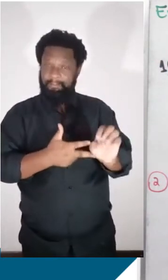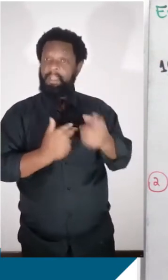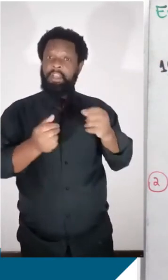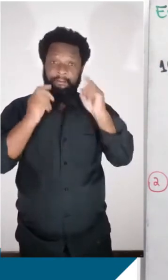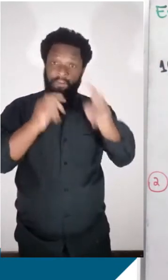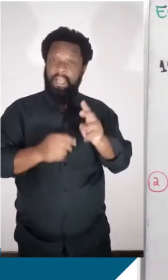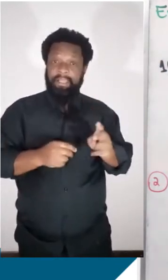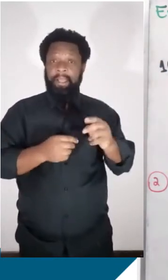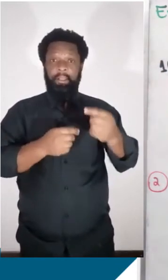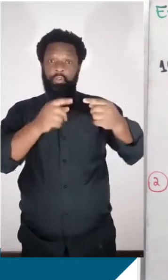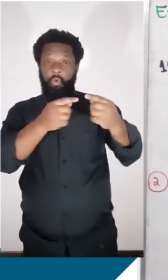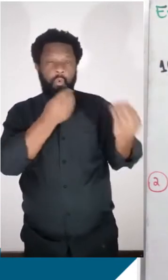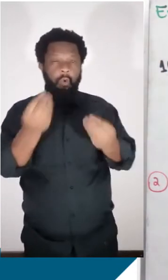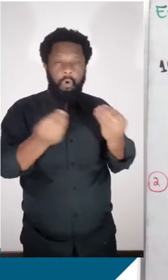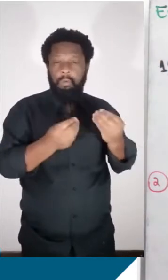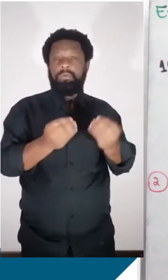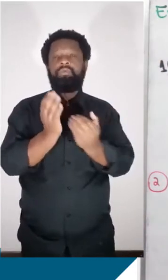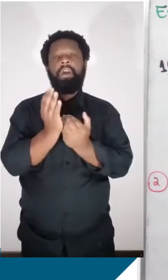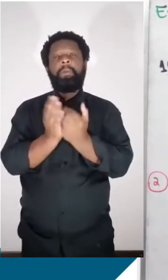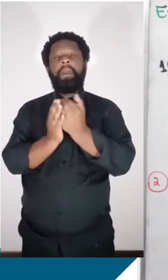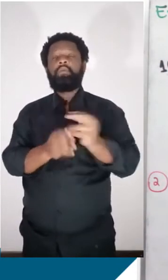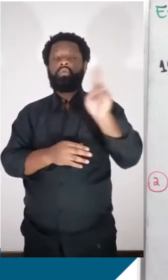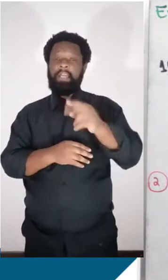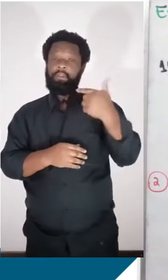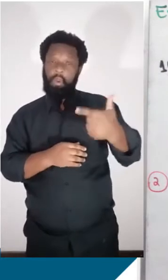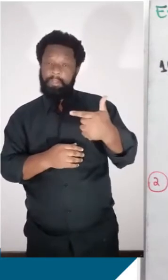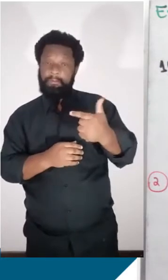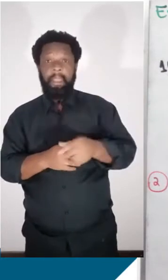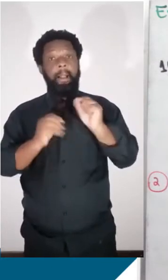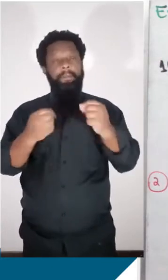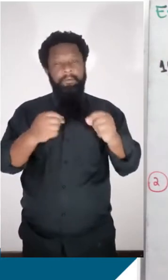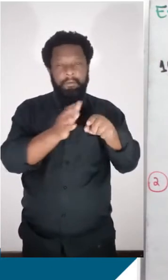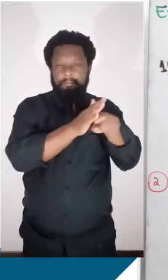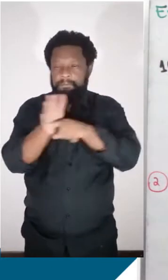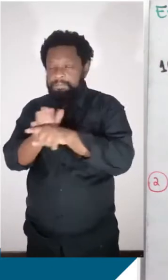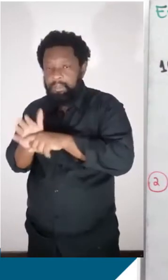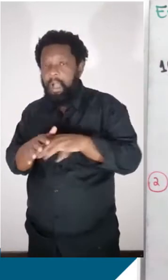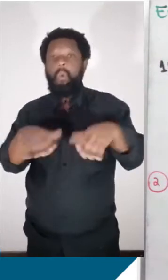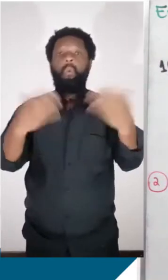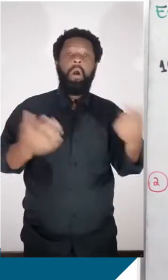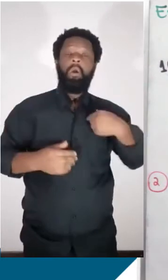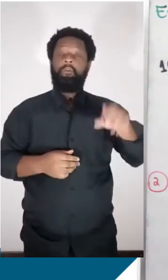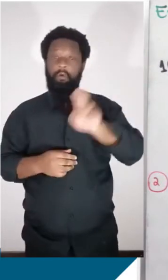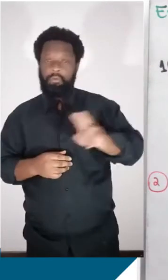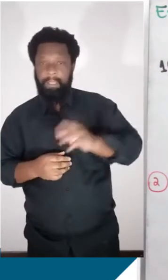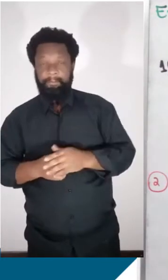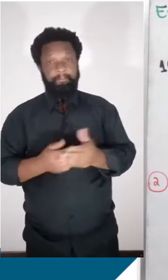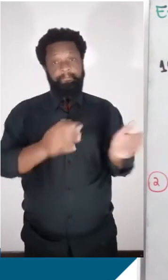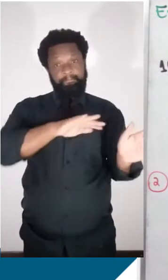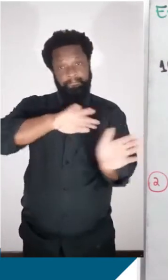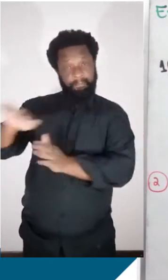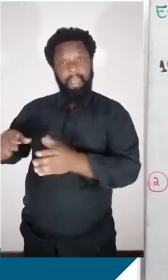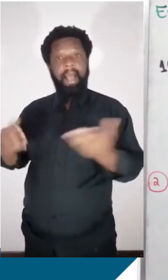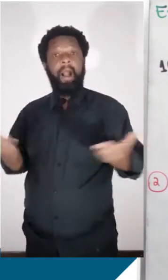Já vimos, então, 2 jeitos de trabalhar com o rendimento. Eu preciso analisar para ver qual que eu tenho que usar. Agora, o que a